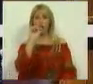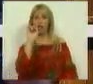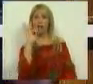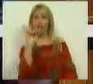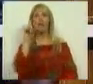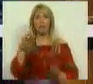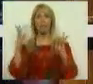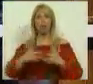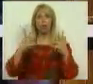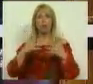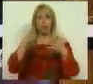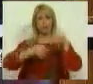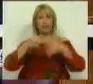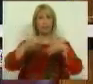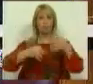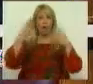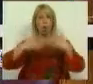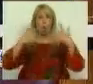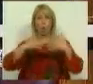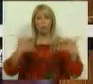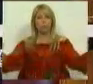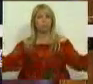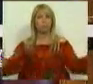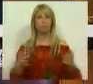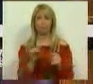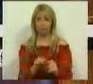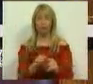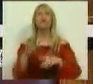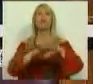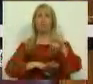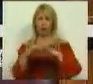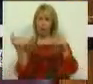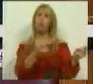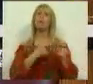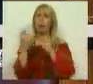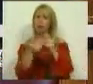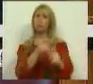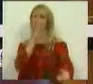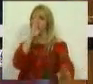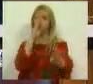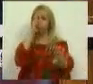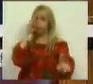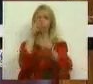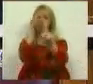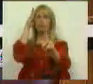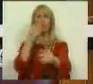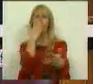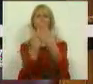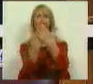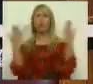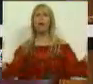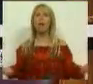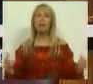relatório do Tribunal de Contas. Portanto, quanto a isso, faremos esse debate com toda a frontalidade. Aliás, foi por iniciativa do